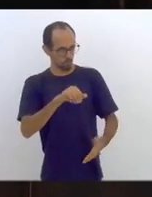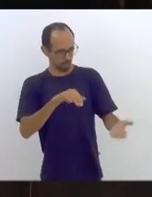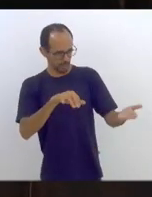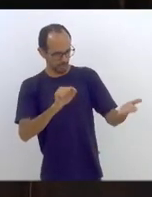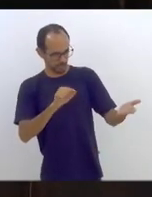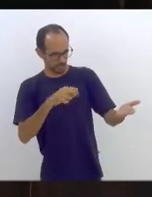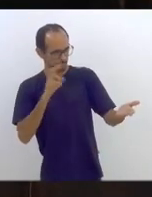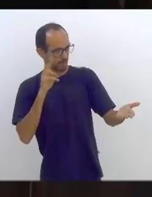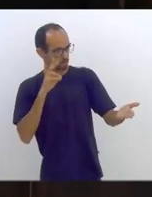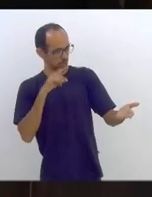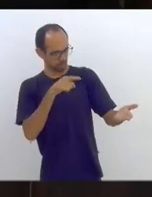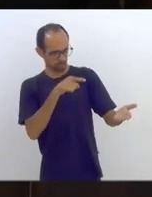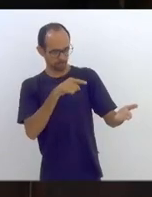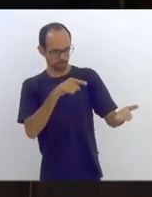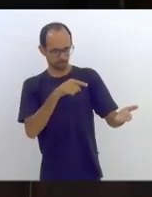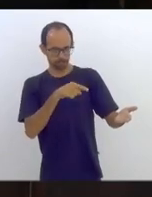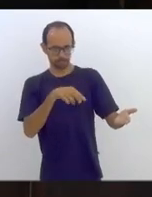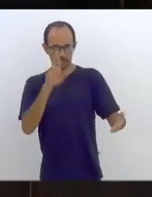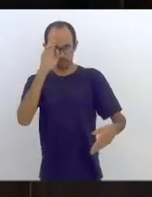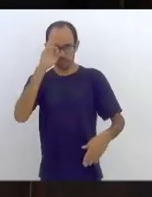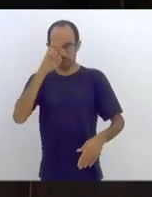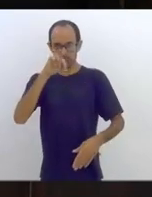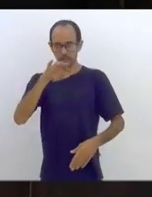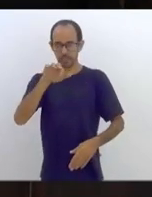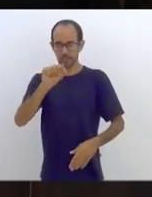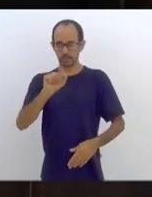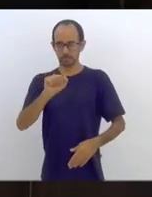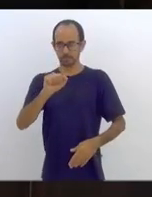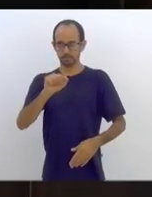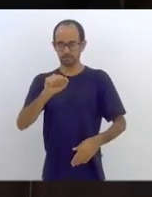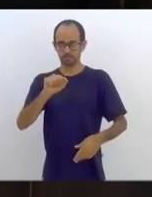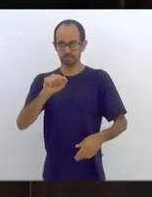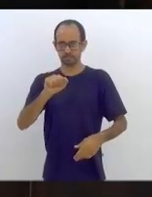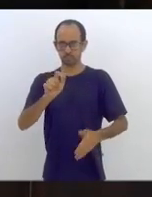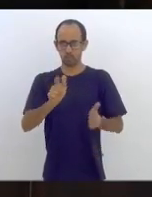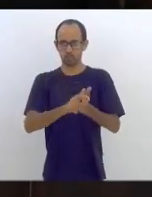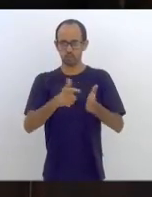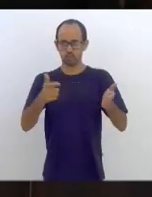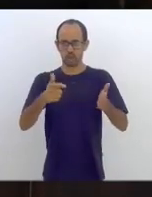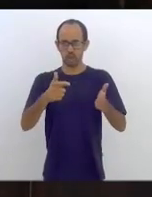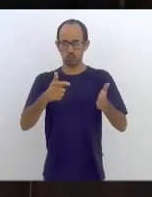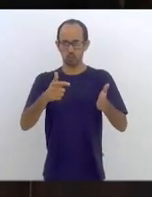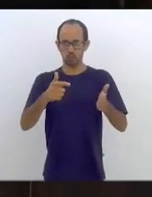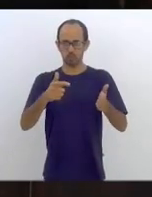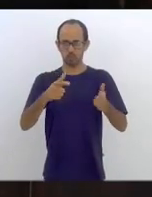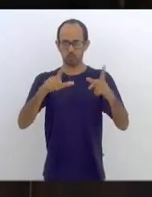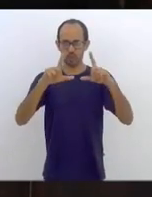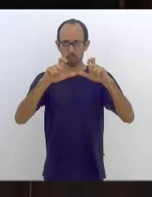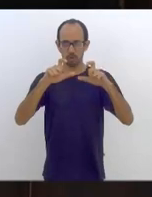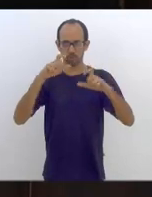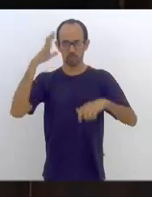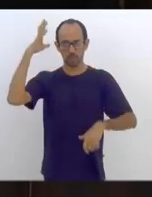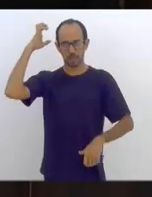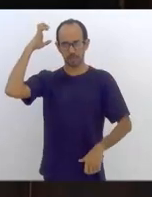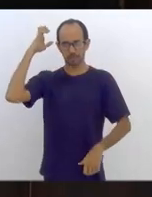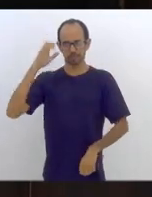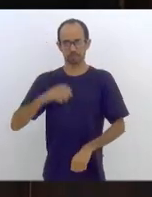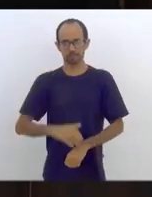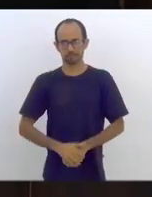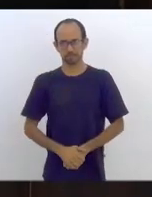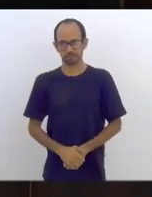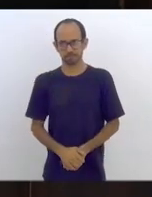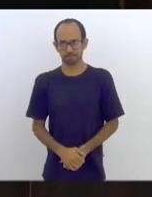E Dona Maria caminhando com o jornal, com a foto da Mari.